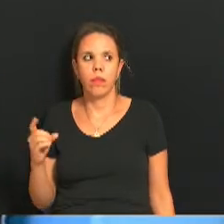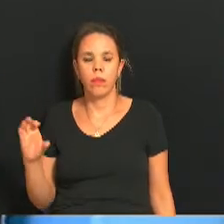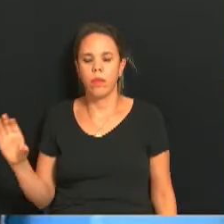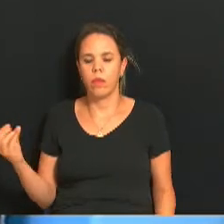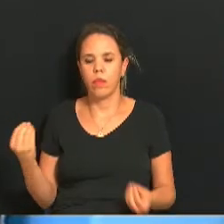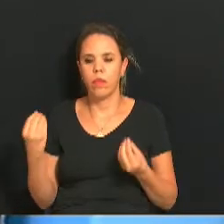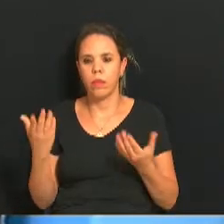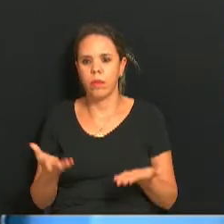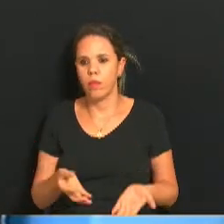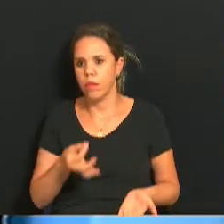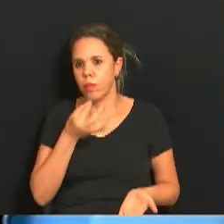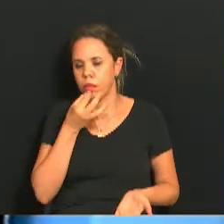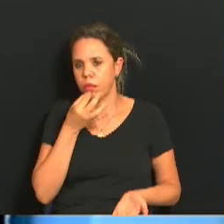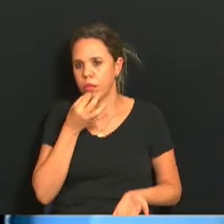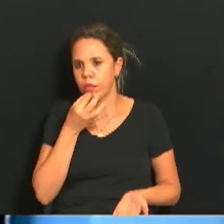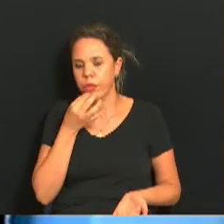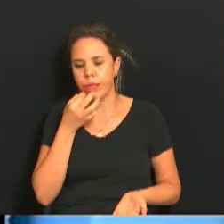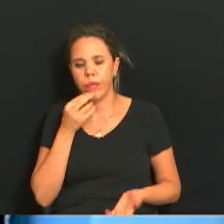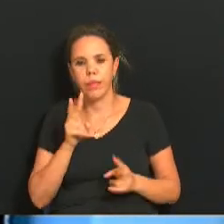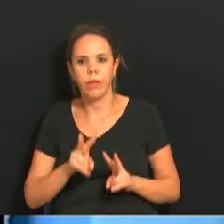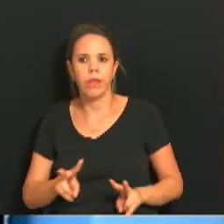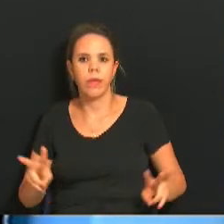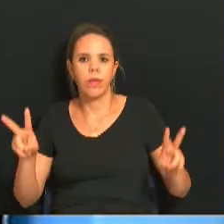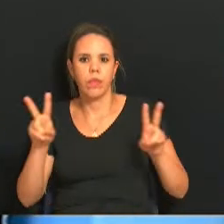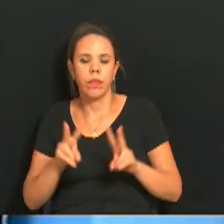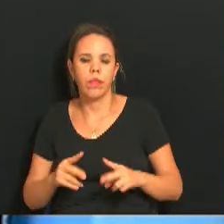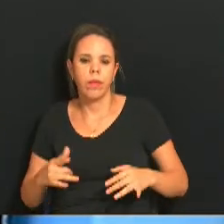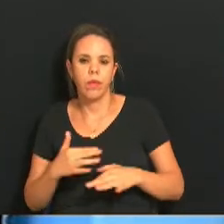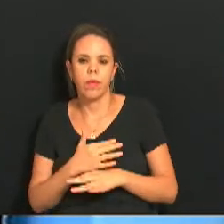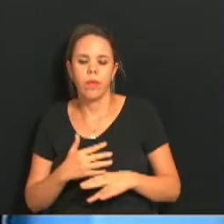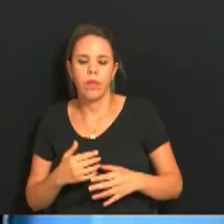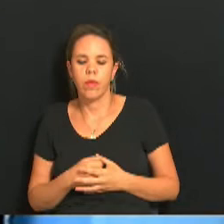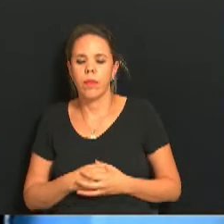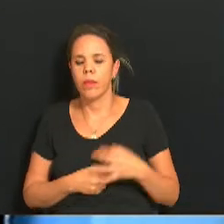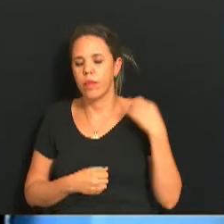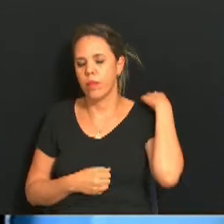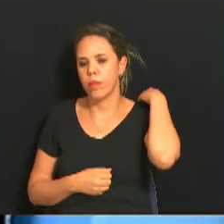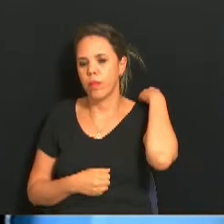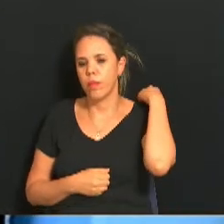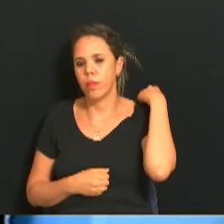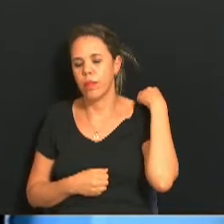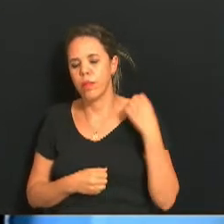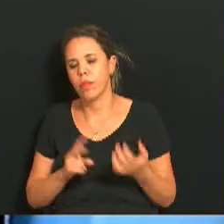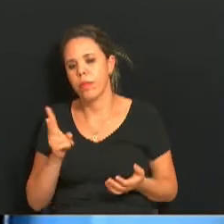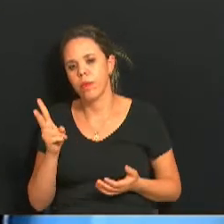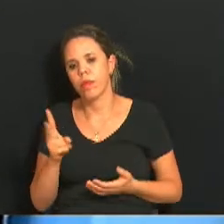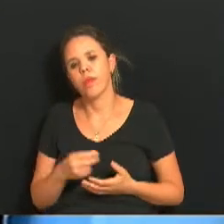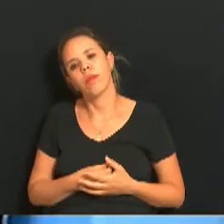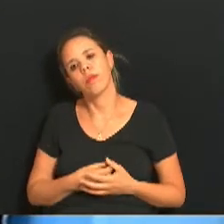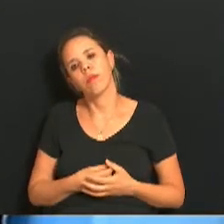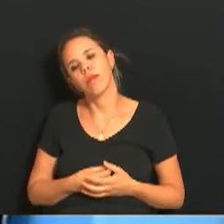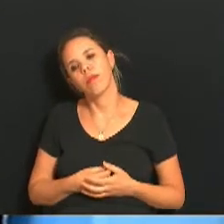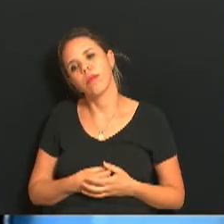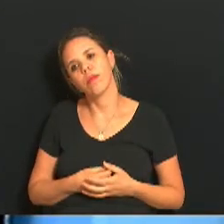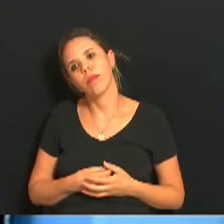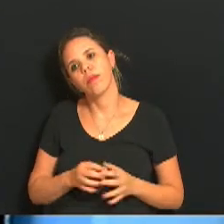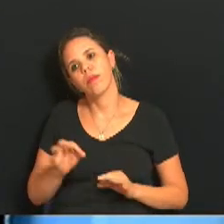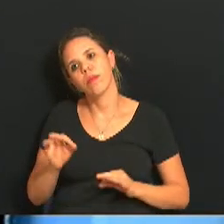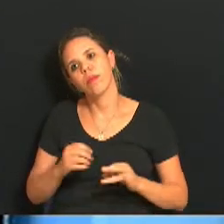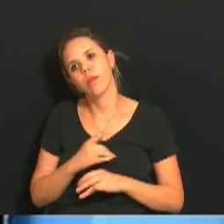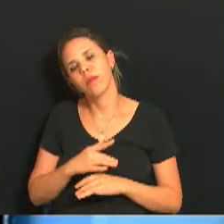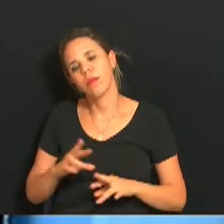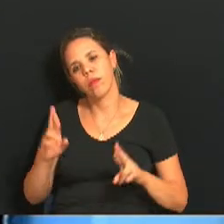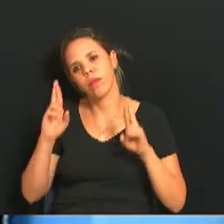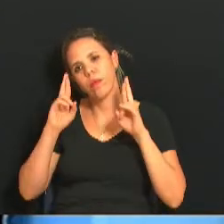manifestação que declara de habilidade dos urbanos dali complexo mas sempre em consonância com o plano diretor